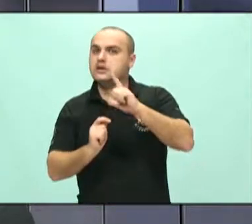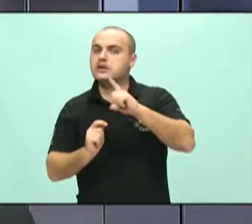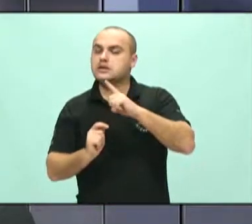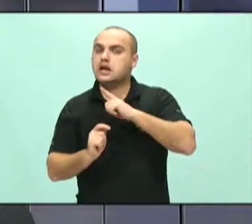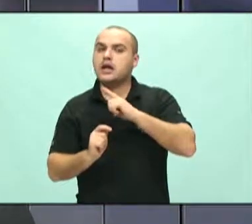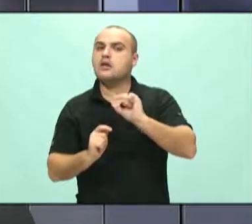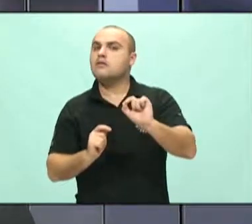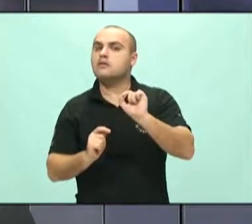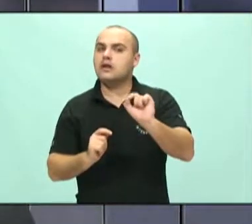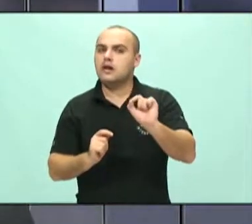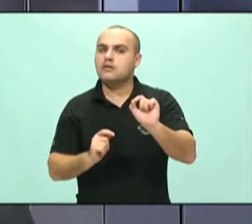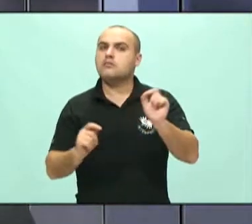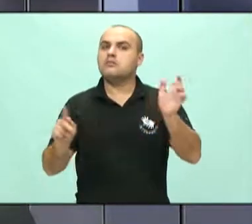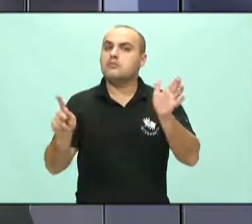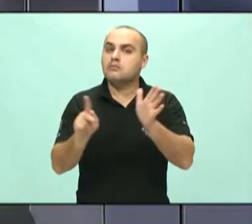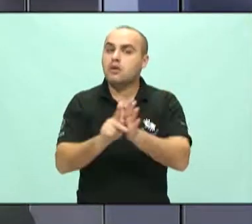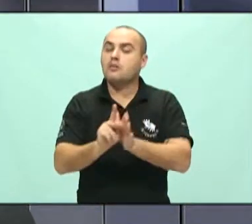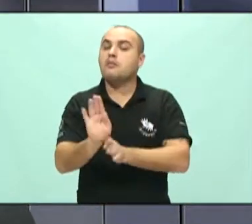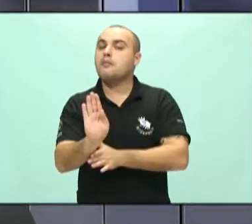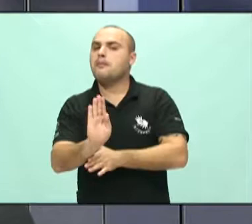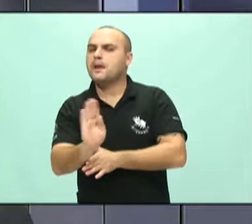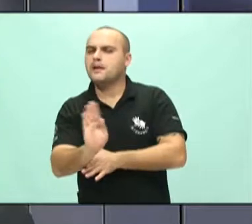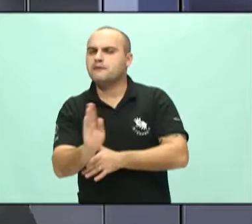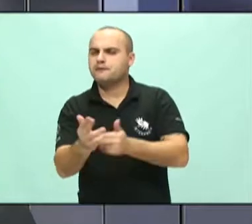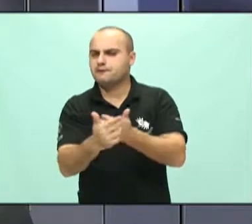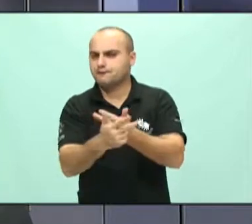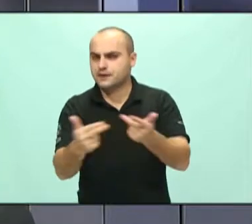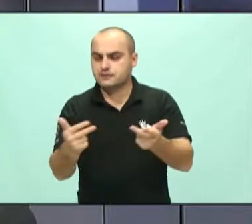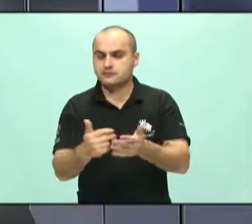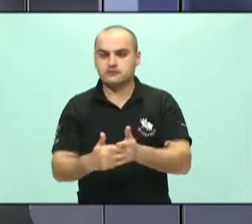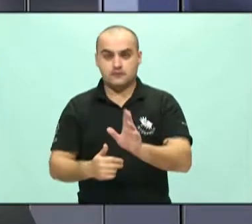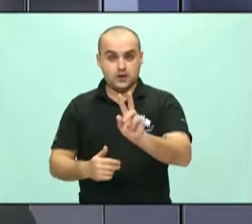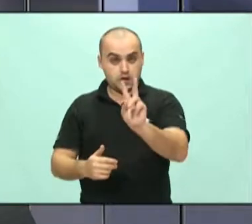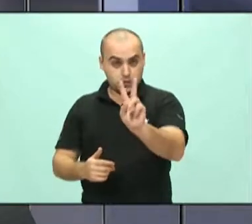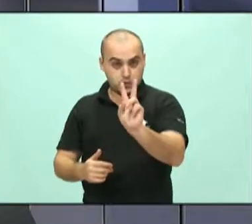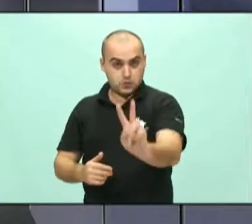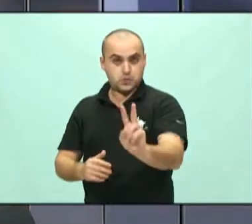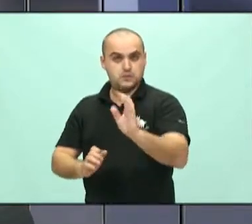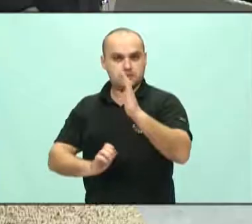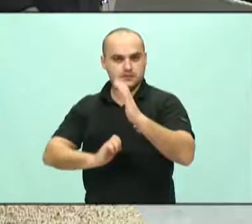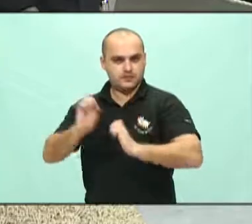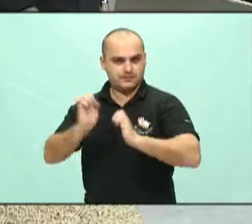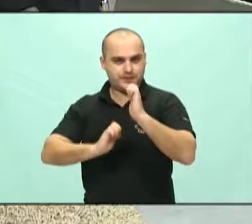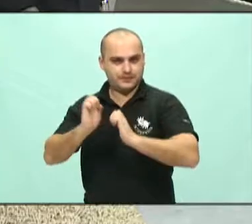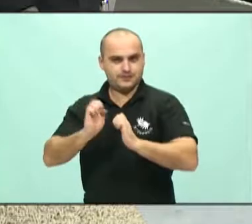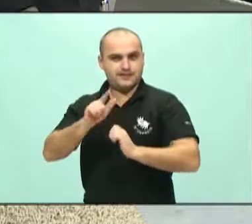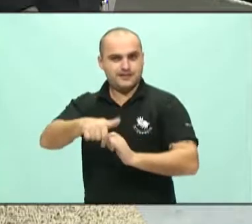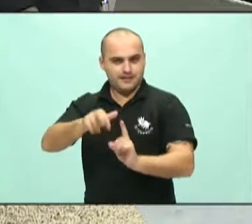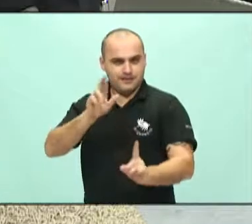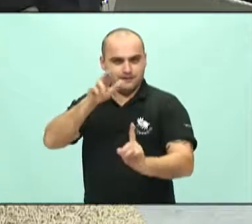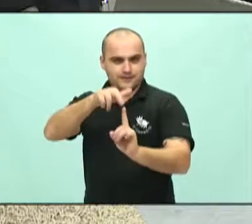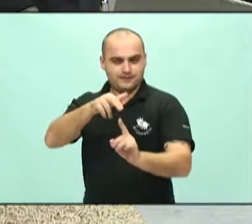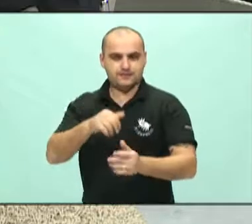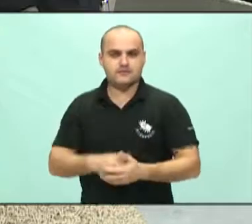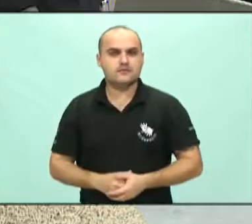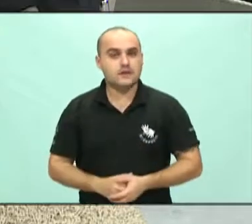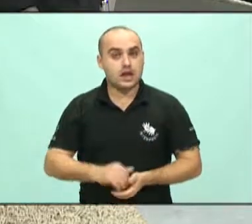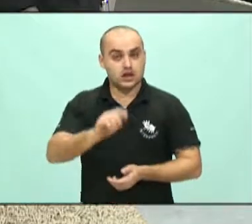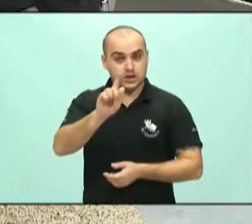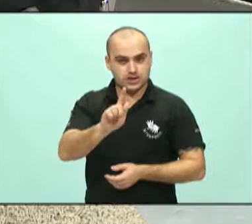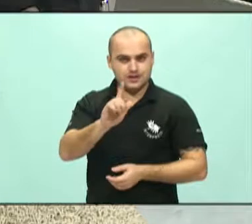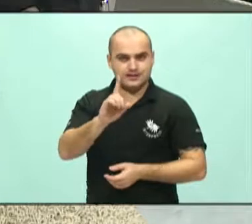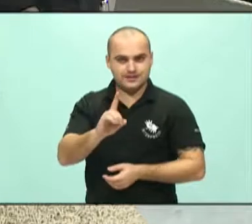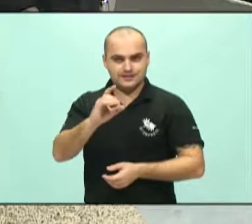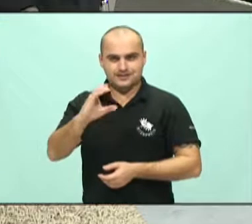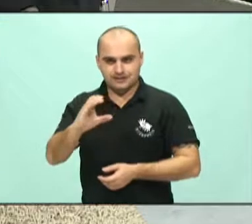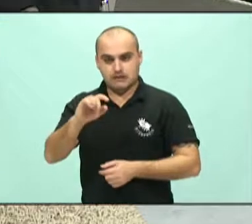grande condição de beneficiamento. Eu cito 2 empresas que são referência, a GDC